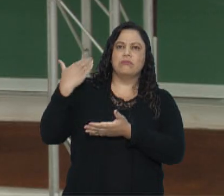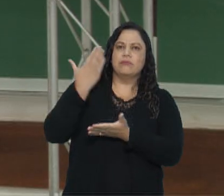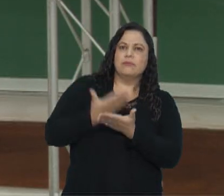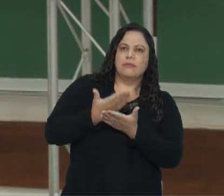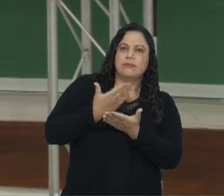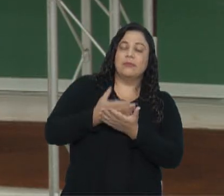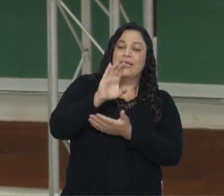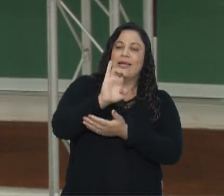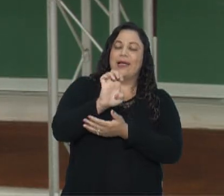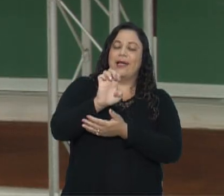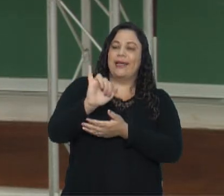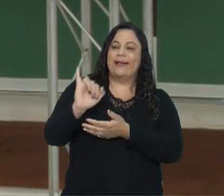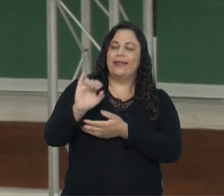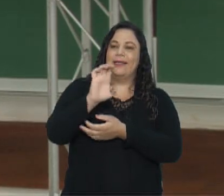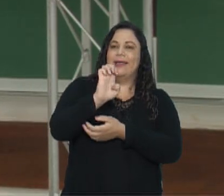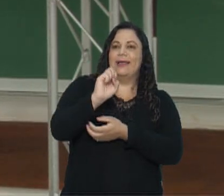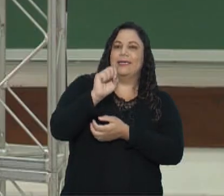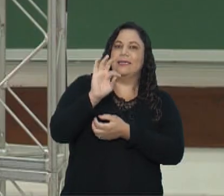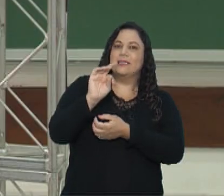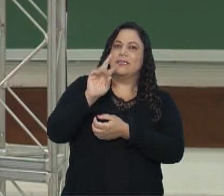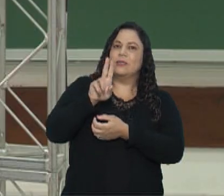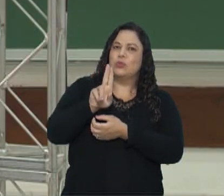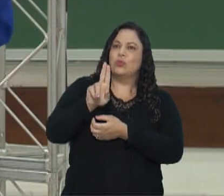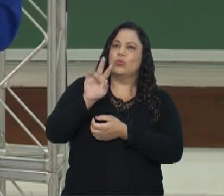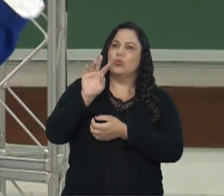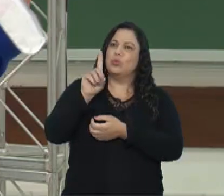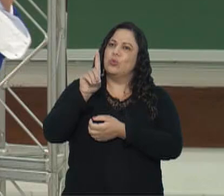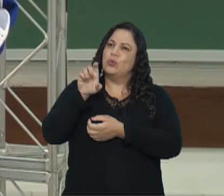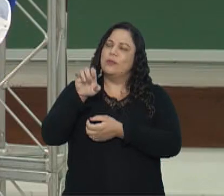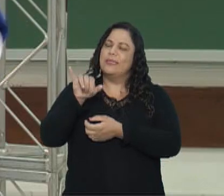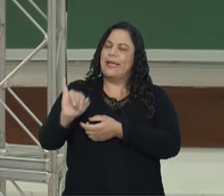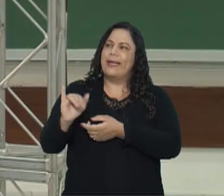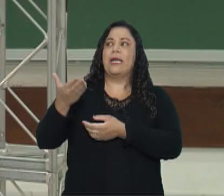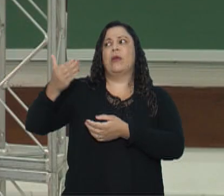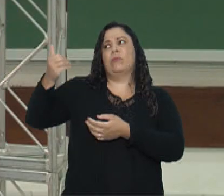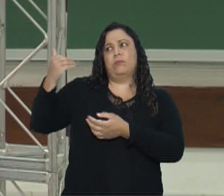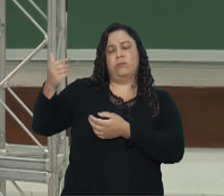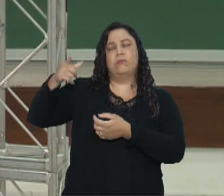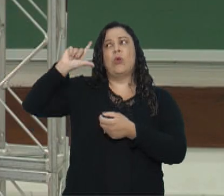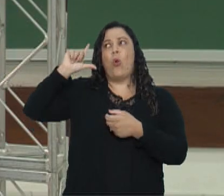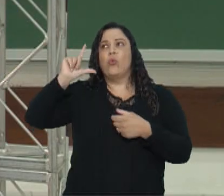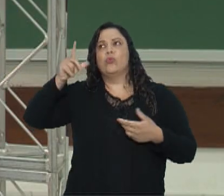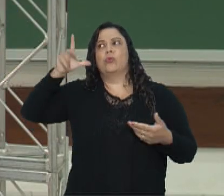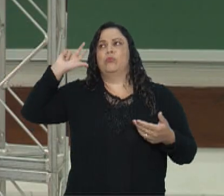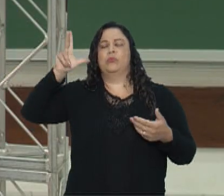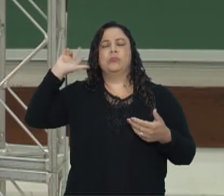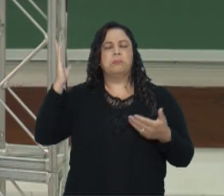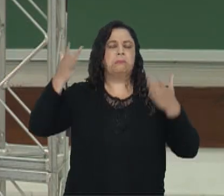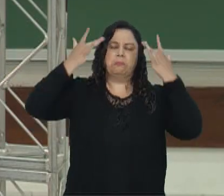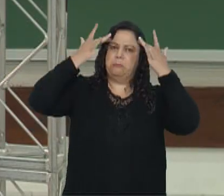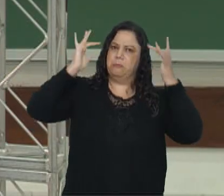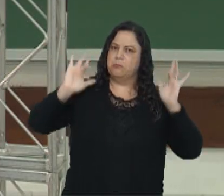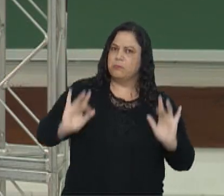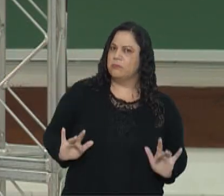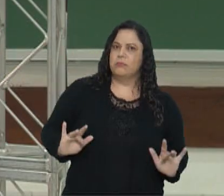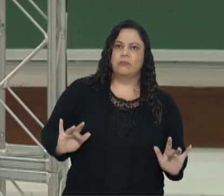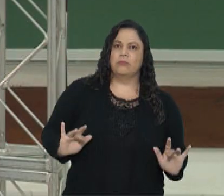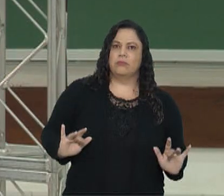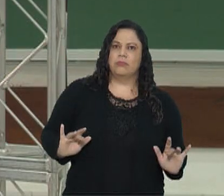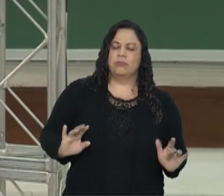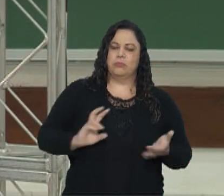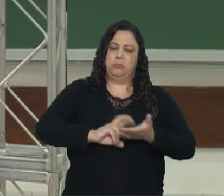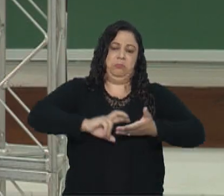essa ação aconteceu ontem, ou anteontem, não sei, ou pela manhã, não sei, mas